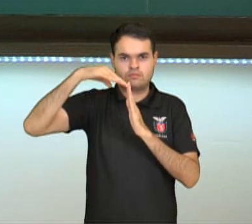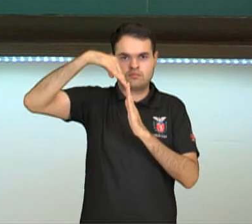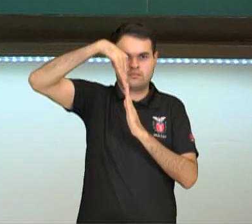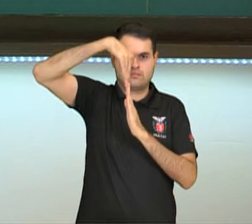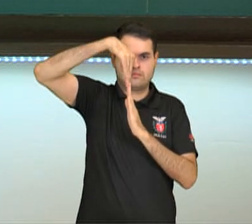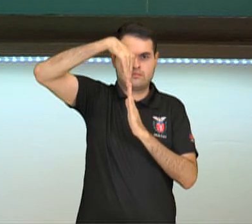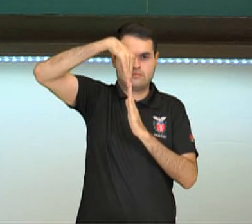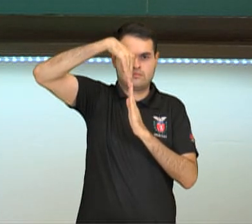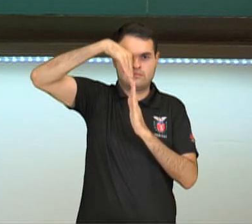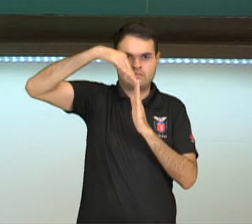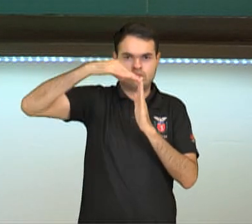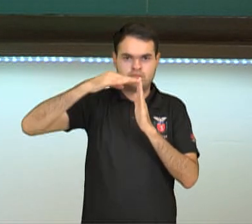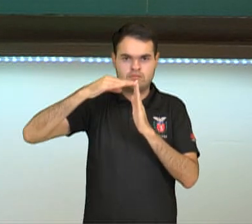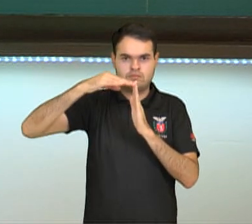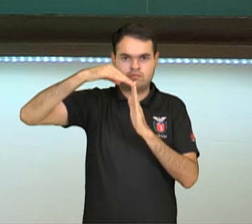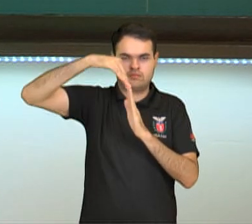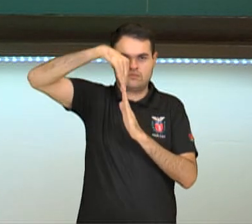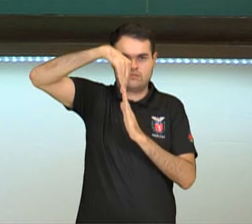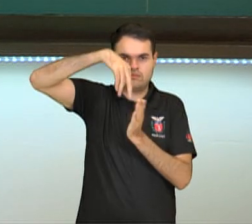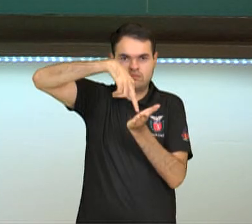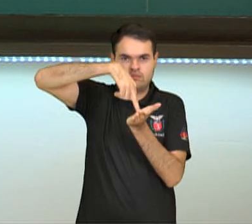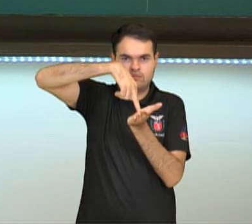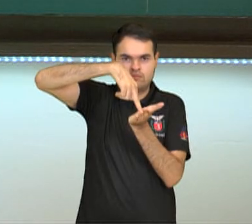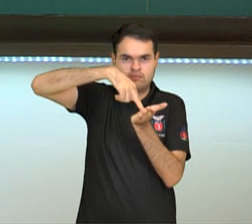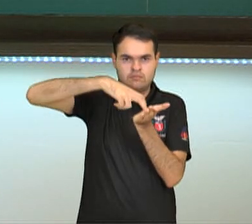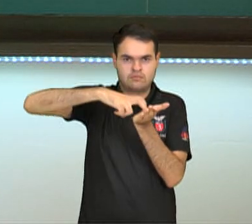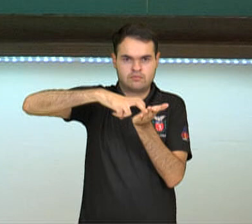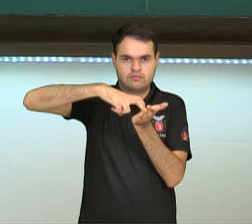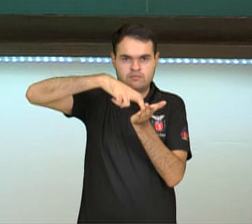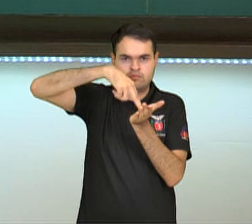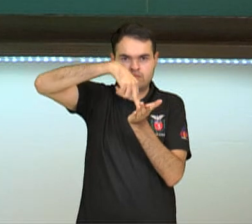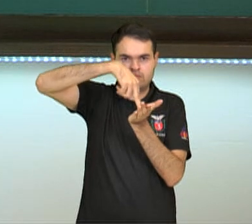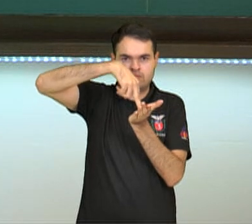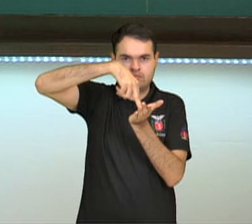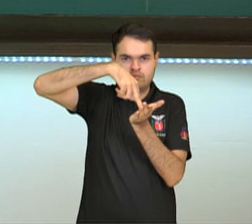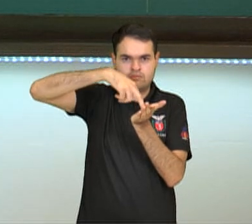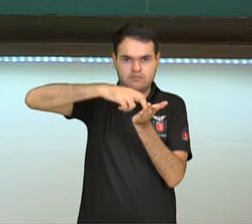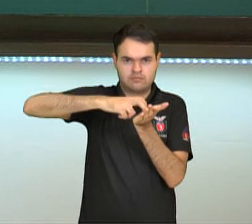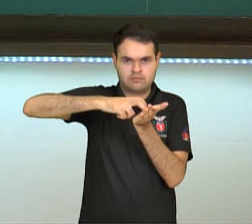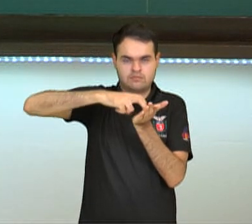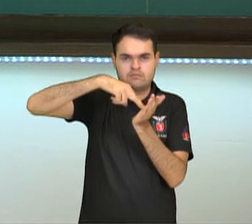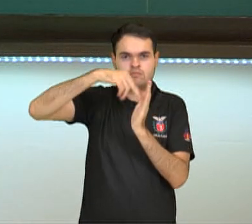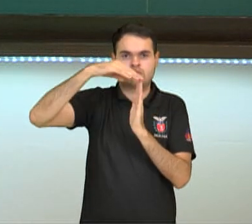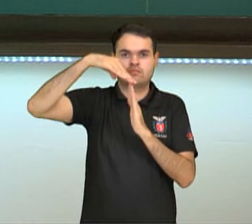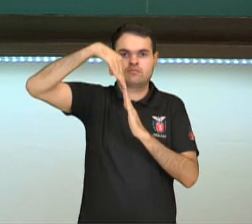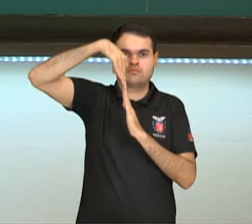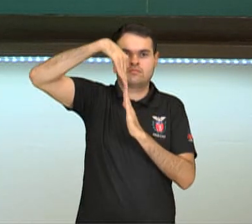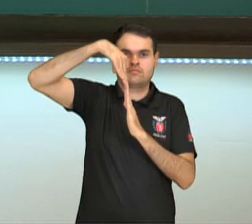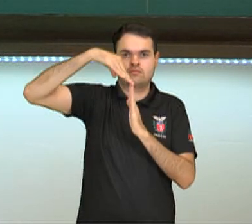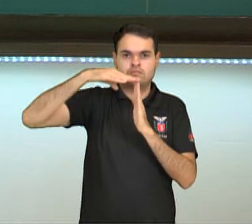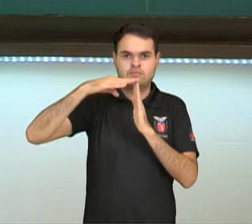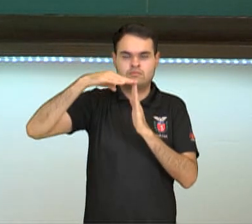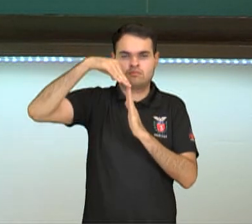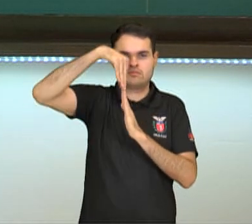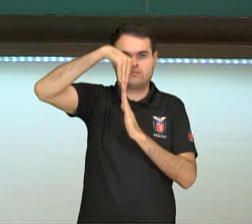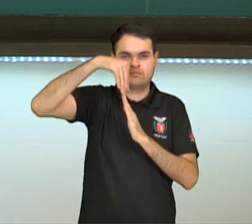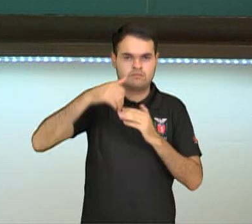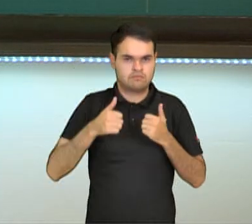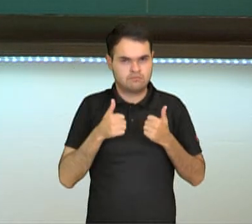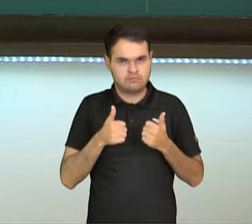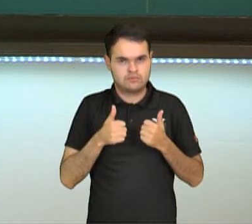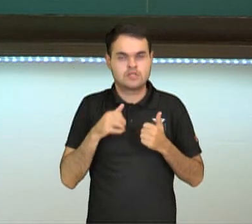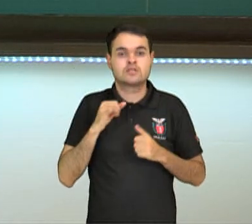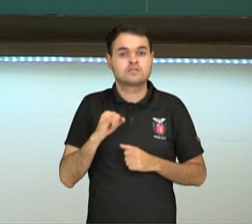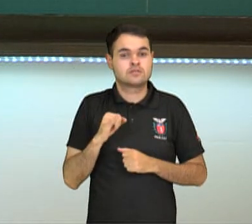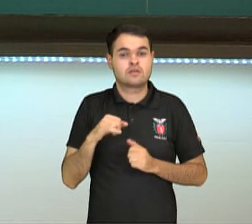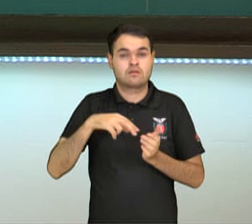de 90 graus e a coxa vai ficar paralela ao chão e depois você volta, certo? Se você dobrar